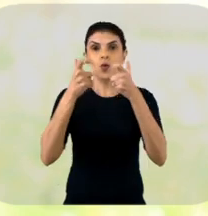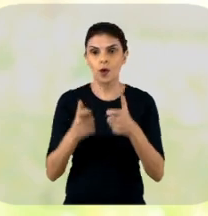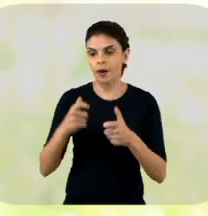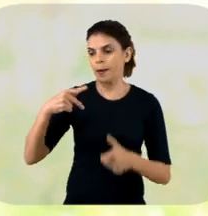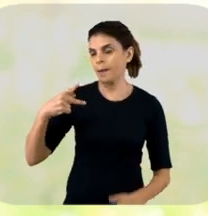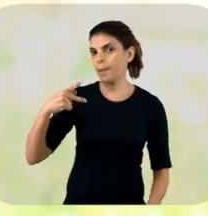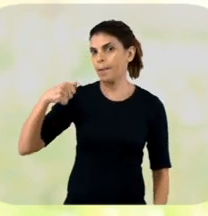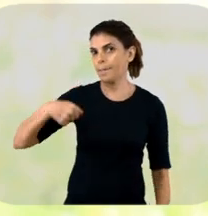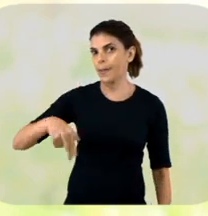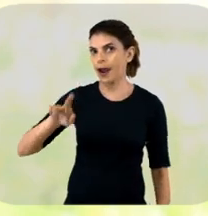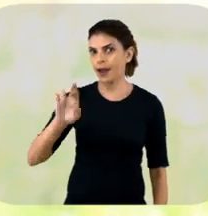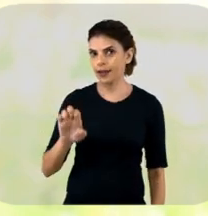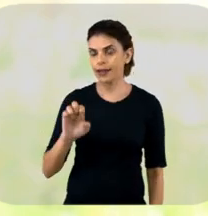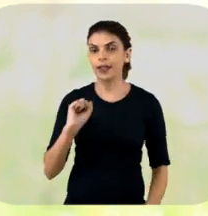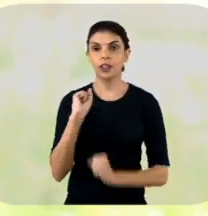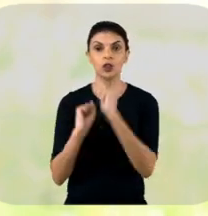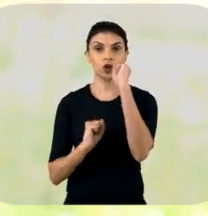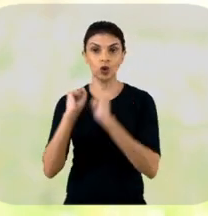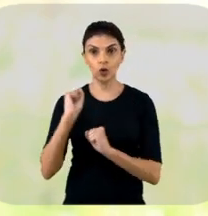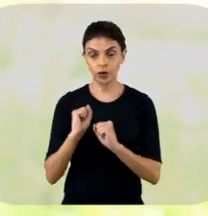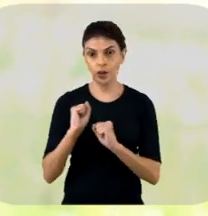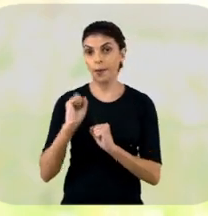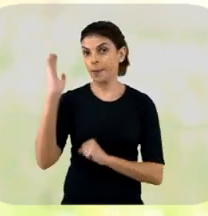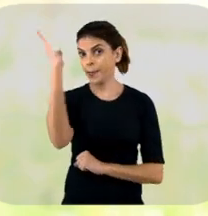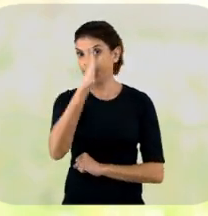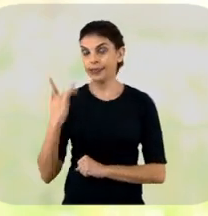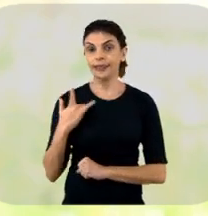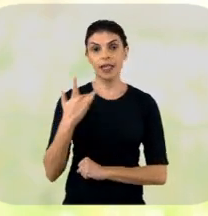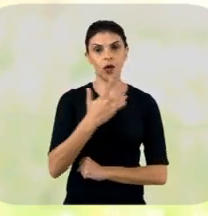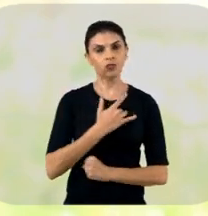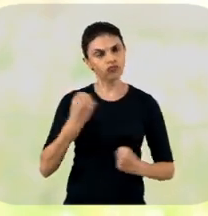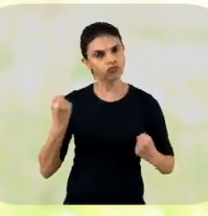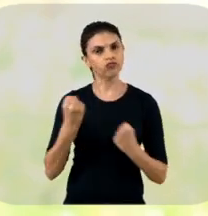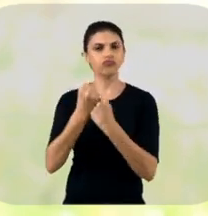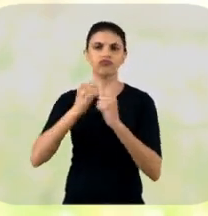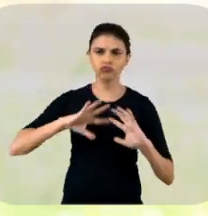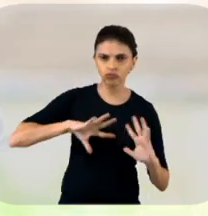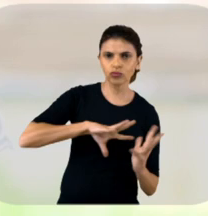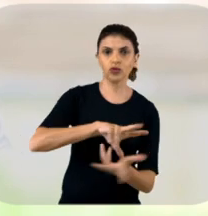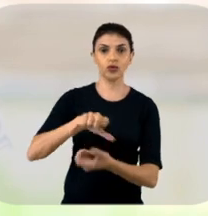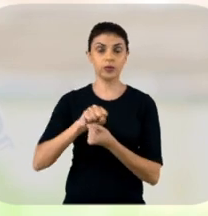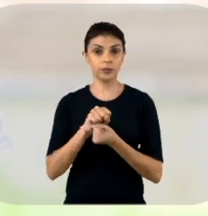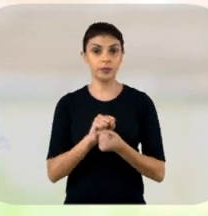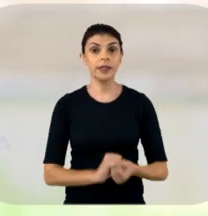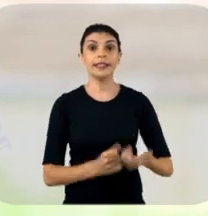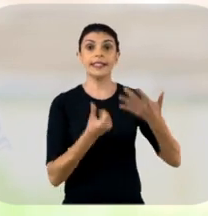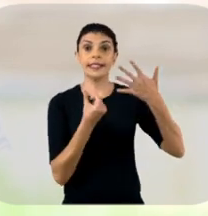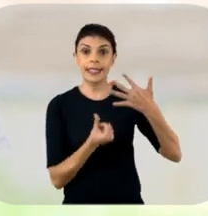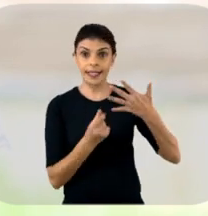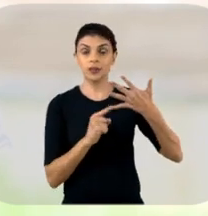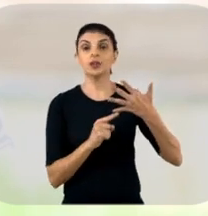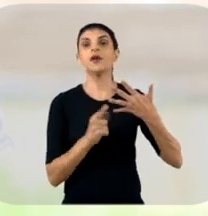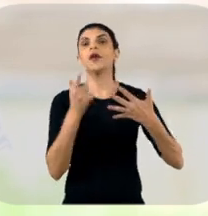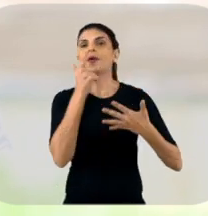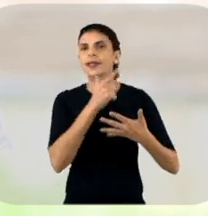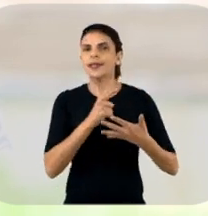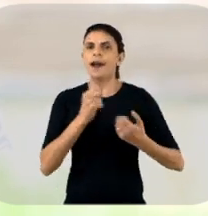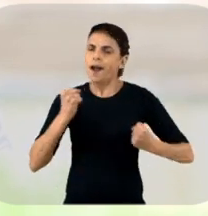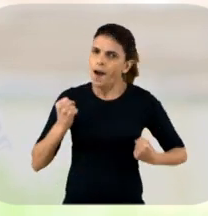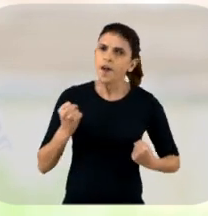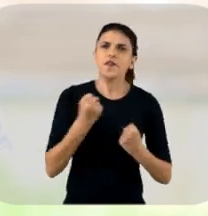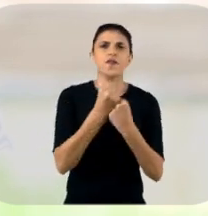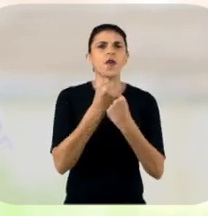Parque Industrial Brasileiro da Saúde de forma sustentável. 6. Serve